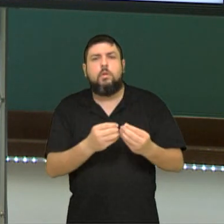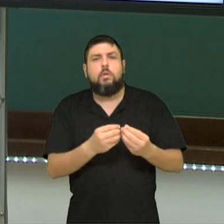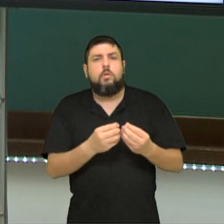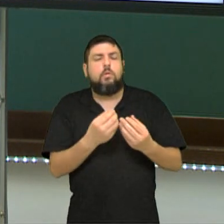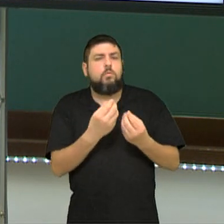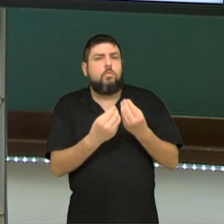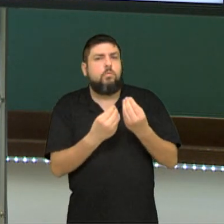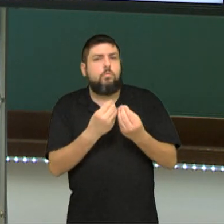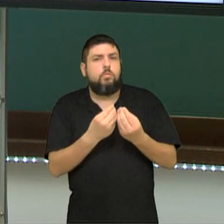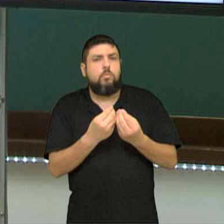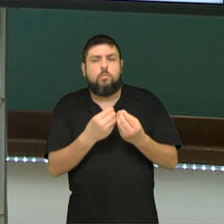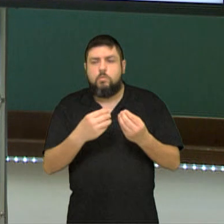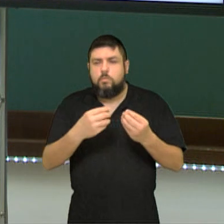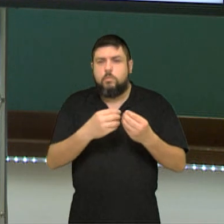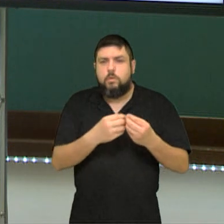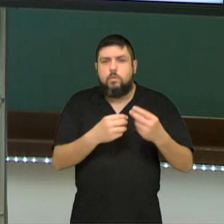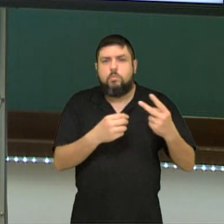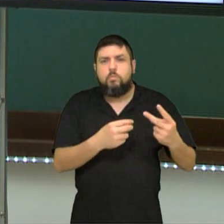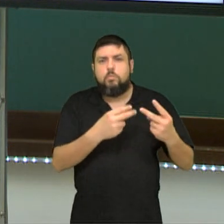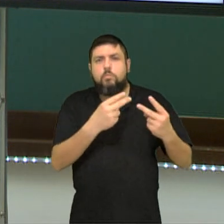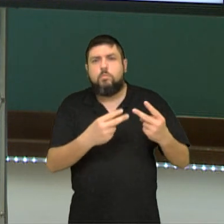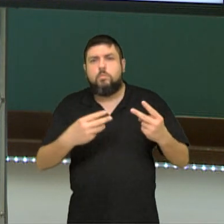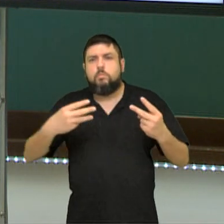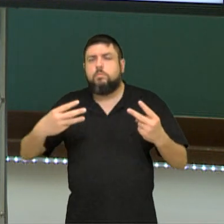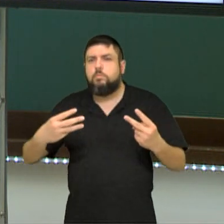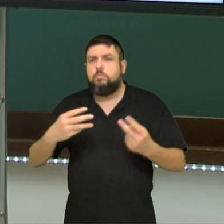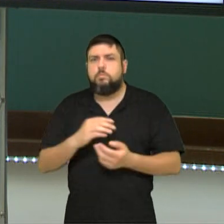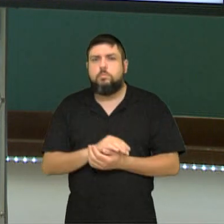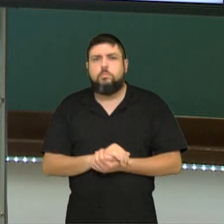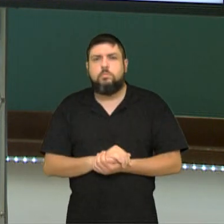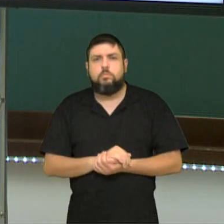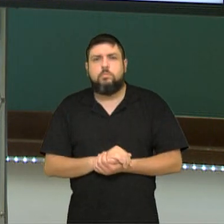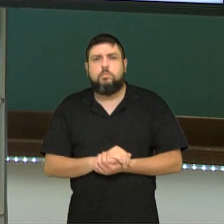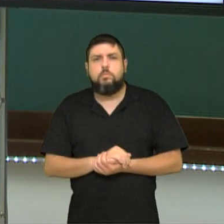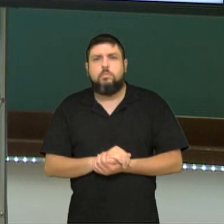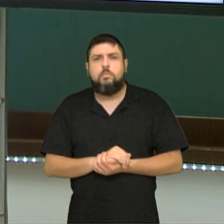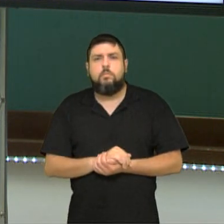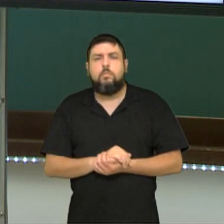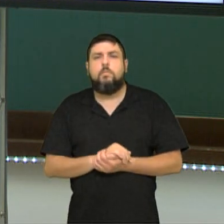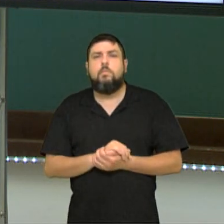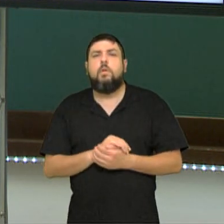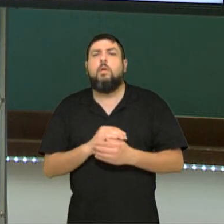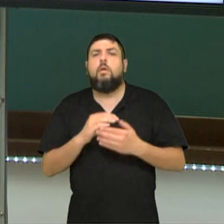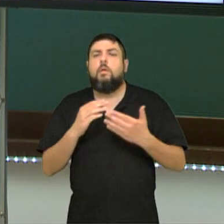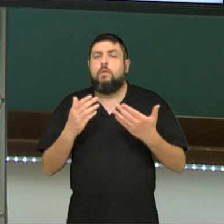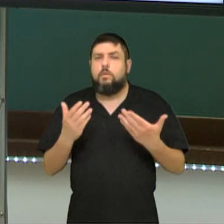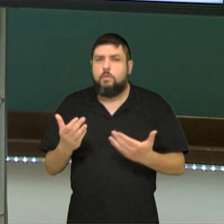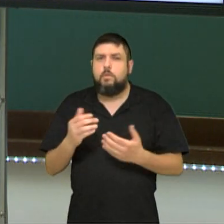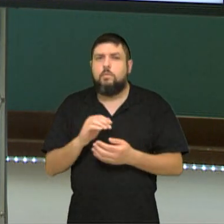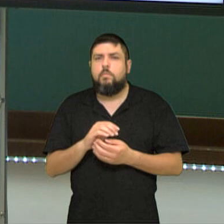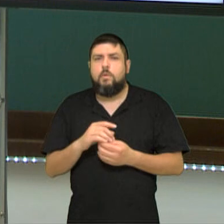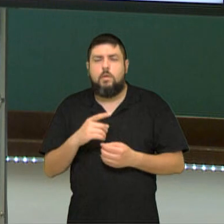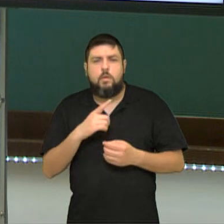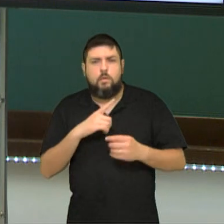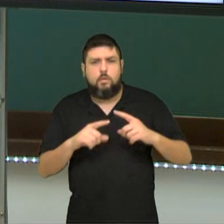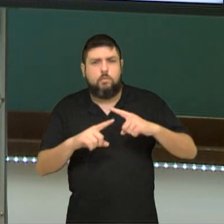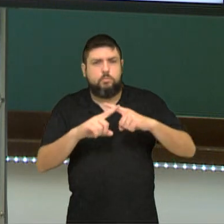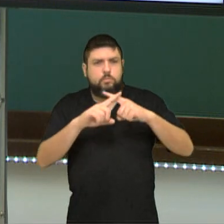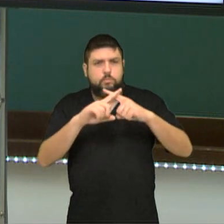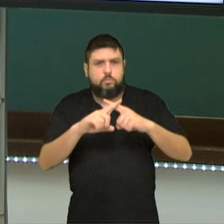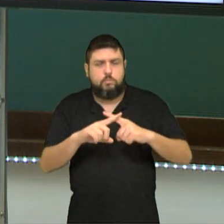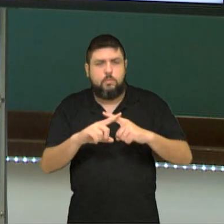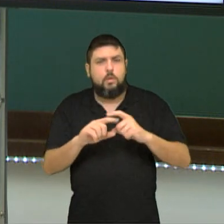3 que já havia aparecido aqui. Como apareceu dois números de cada um e nós temos ali uma multiplicação,